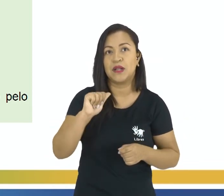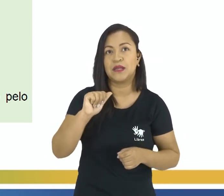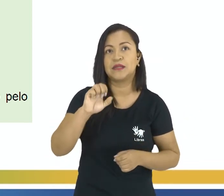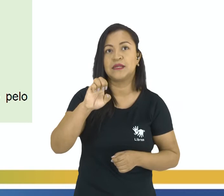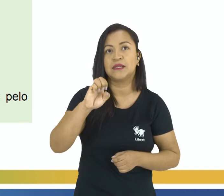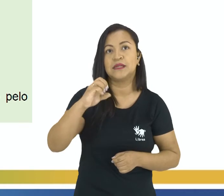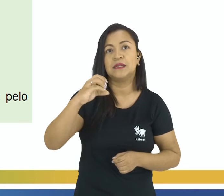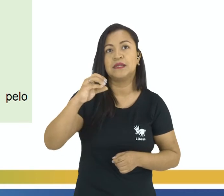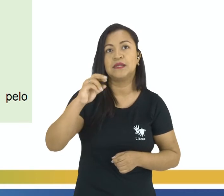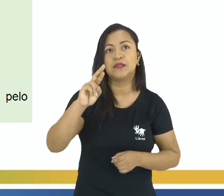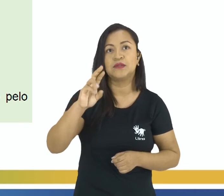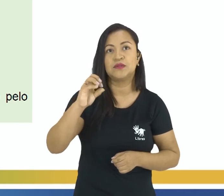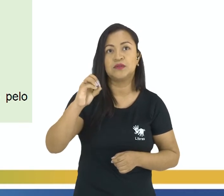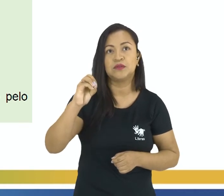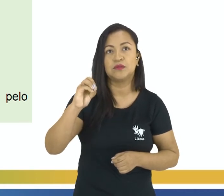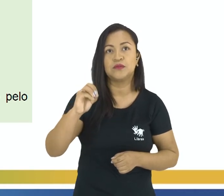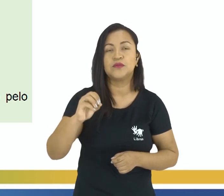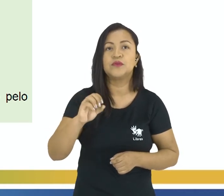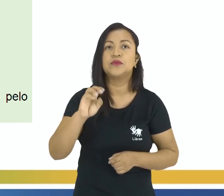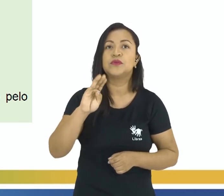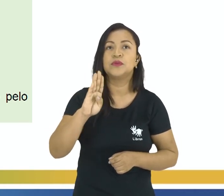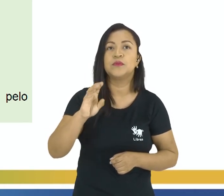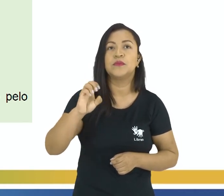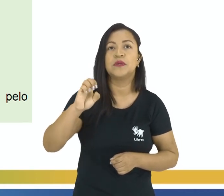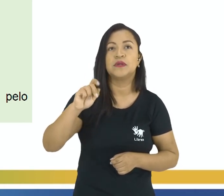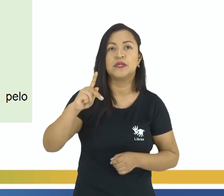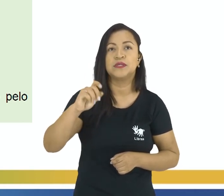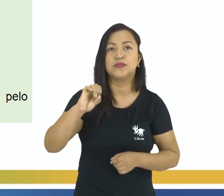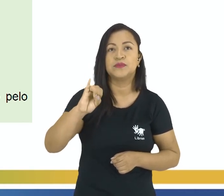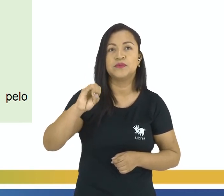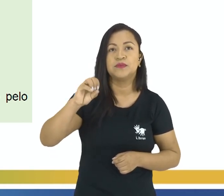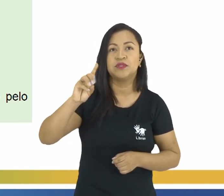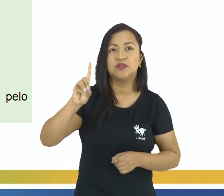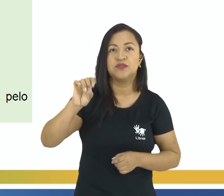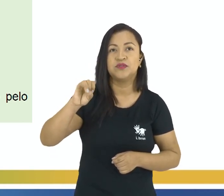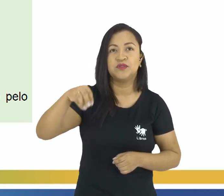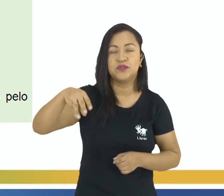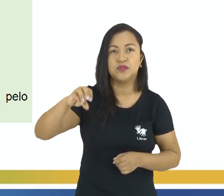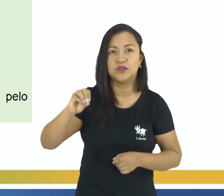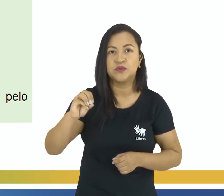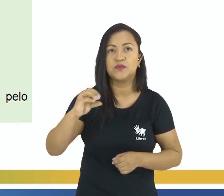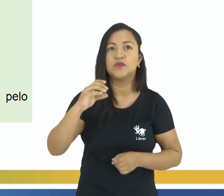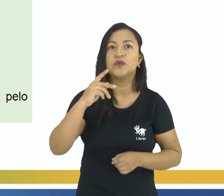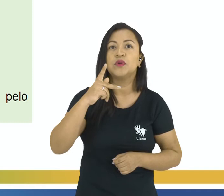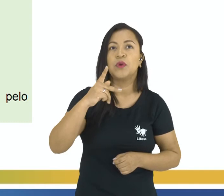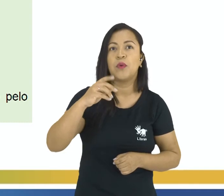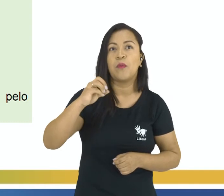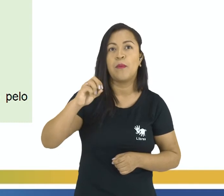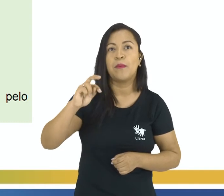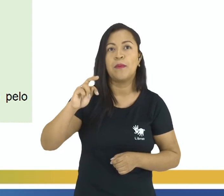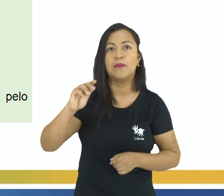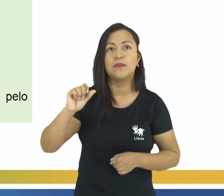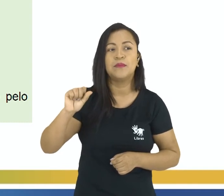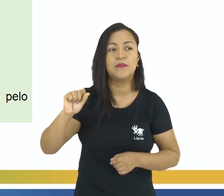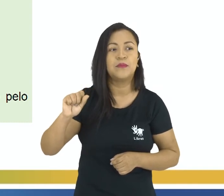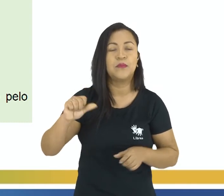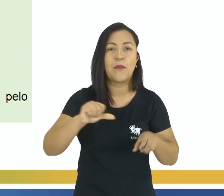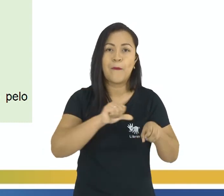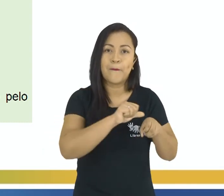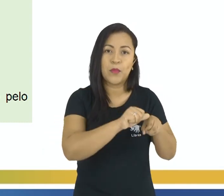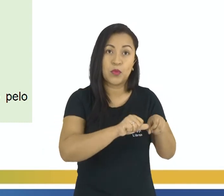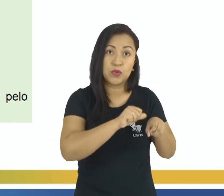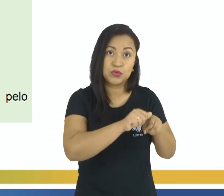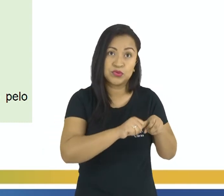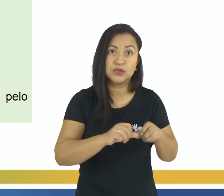escroto, B, epidídimo, C, próstata e D, testículos. Então, nós vimos na aula que